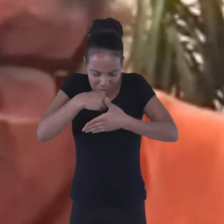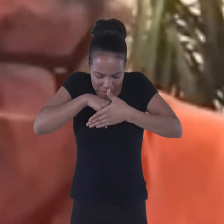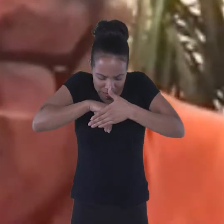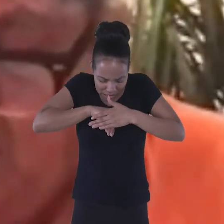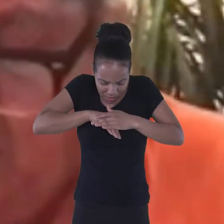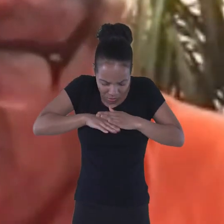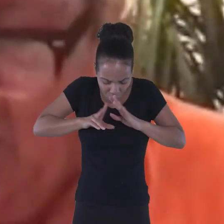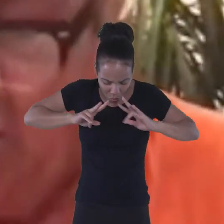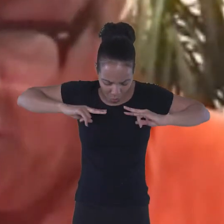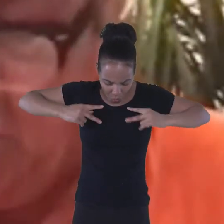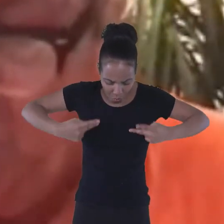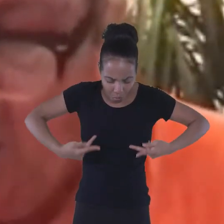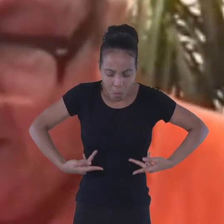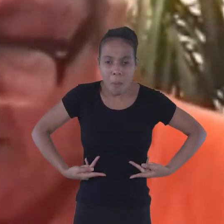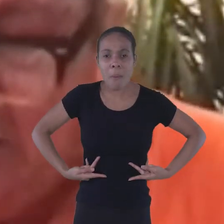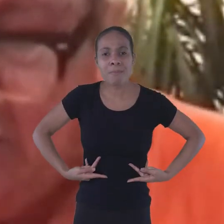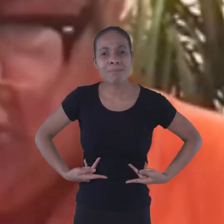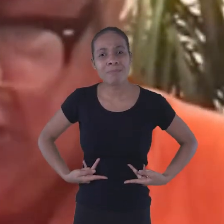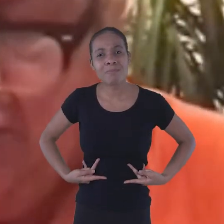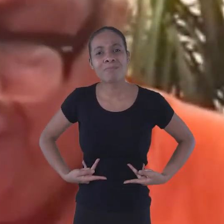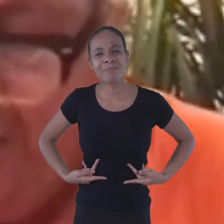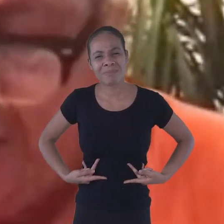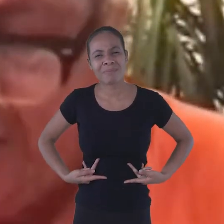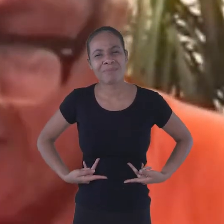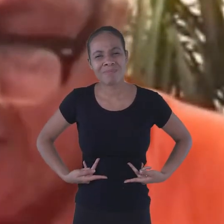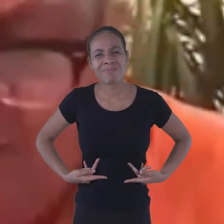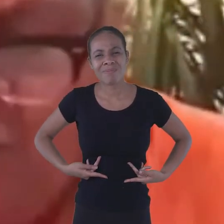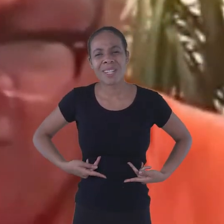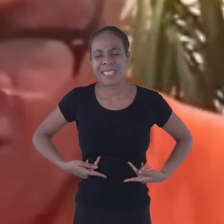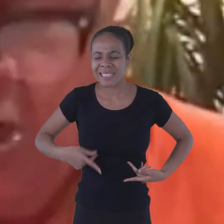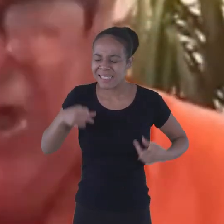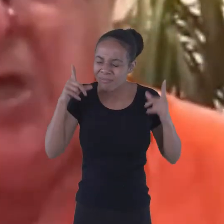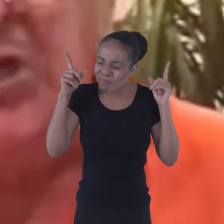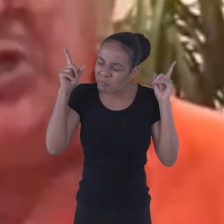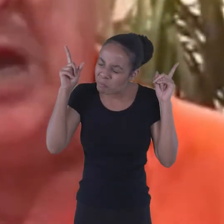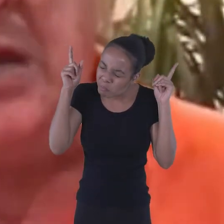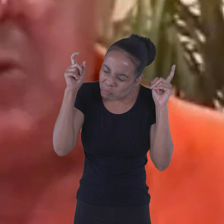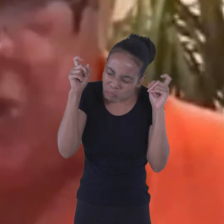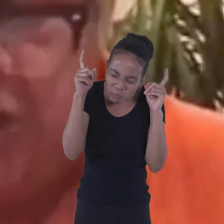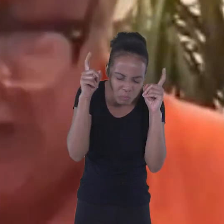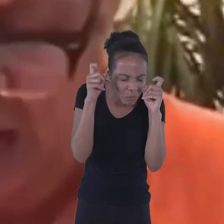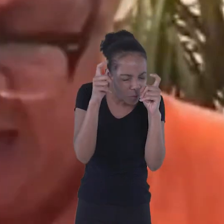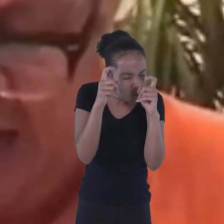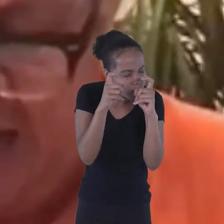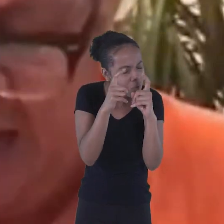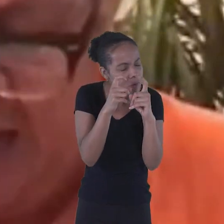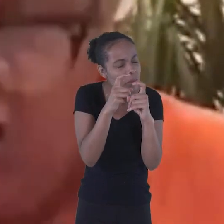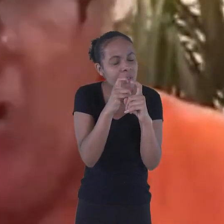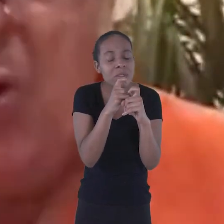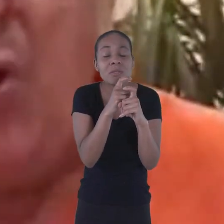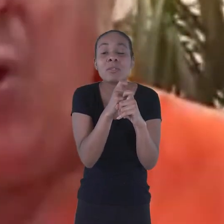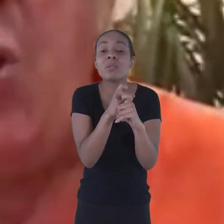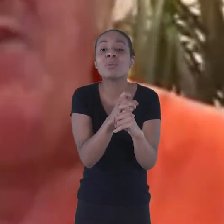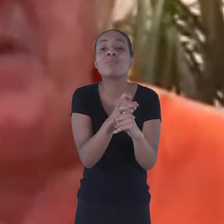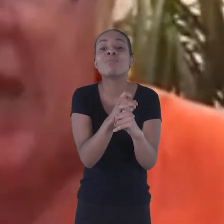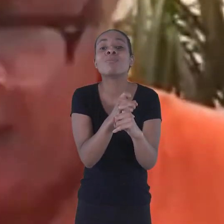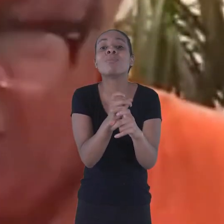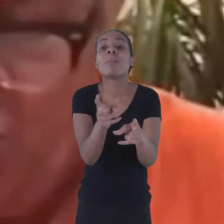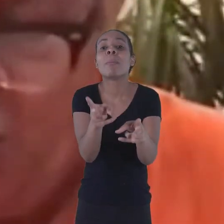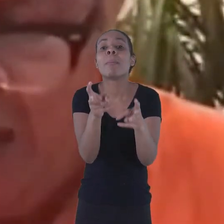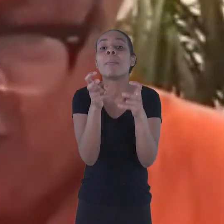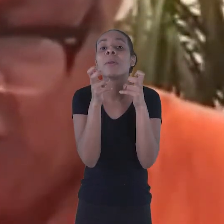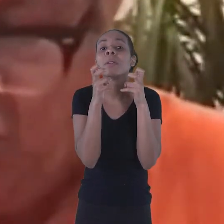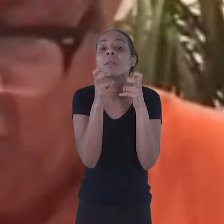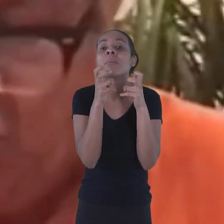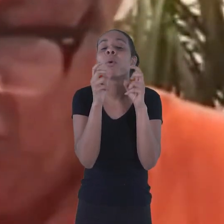isso mesmo torna-se dificílimo diagnosticar ou aviar